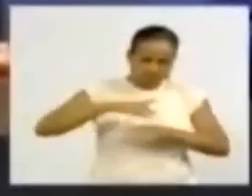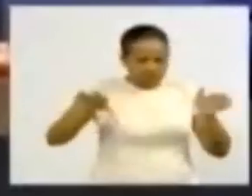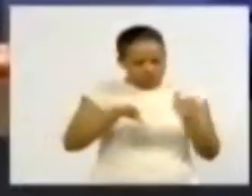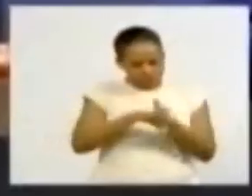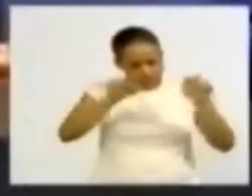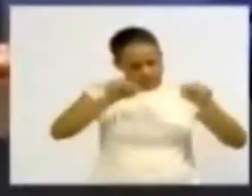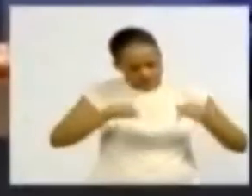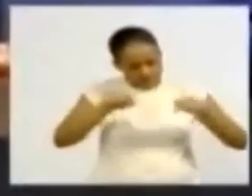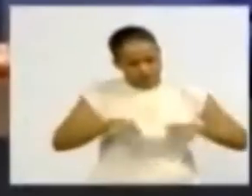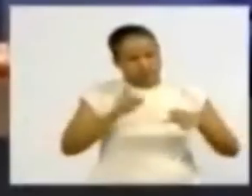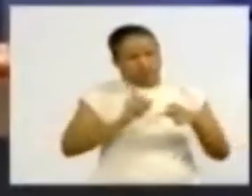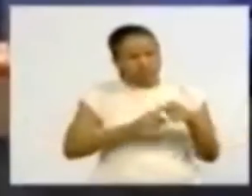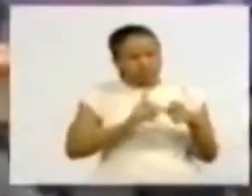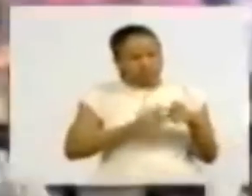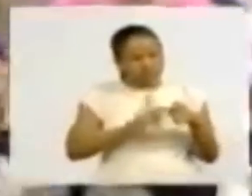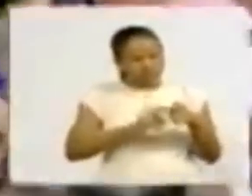e ter vindo aqui,